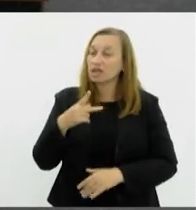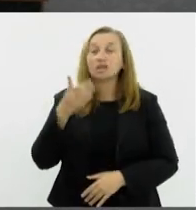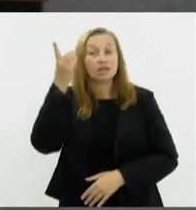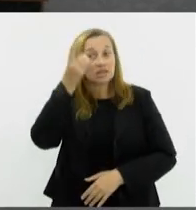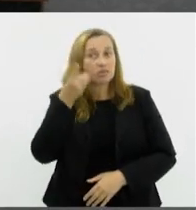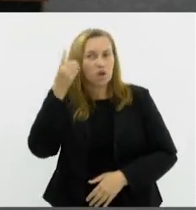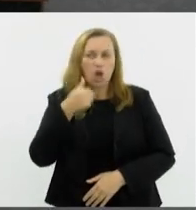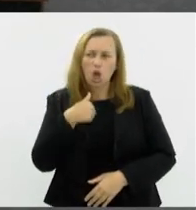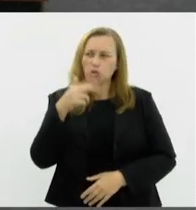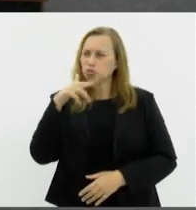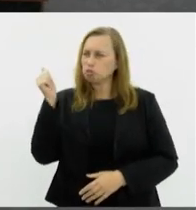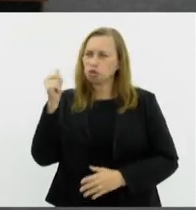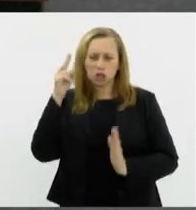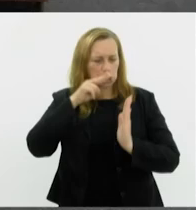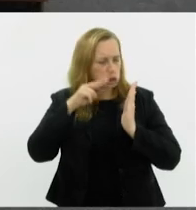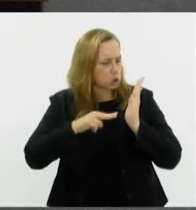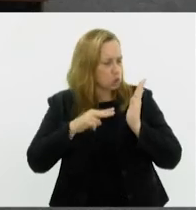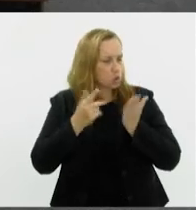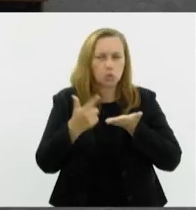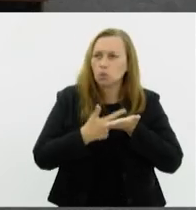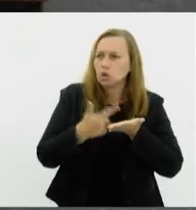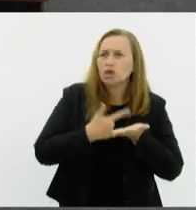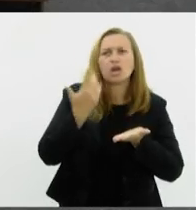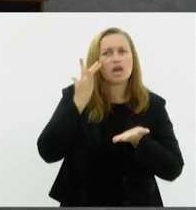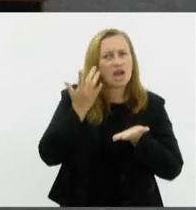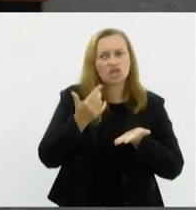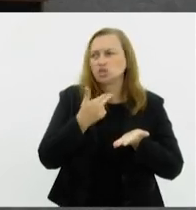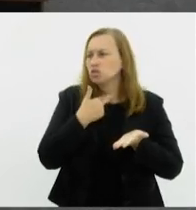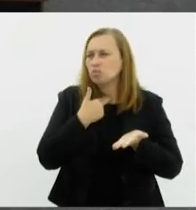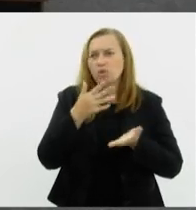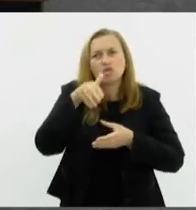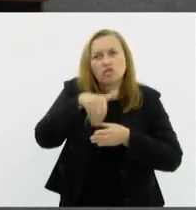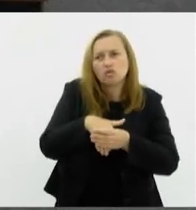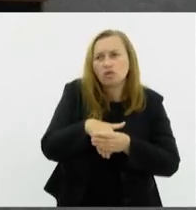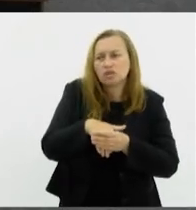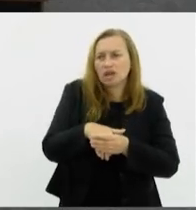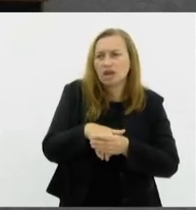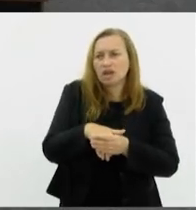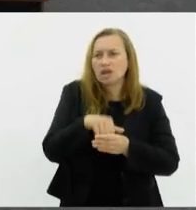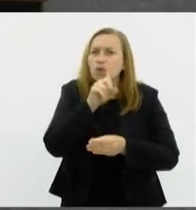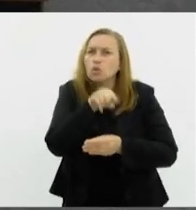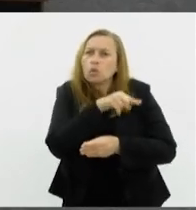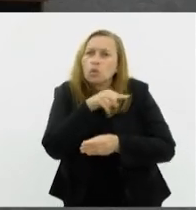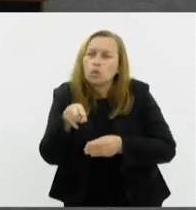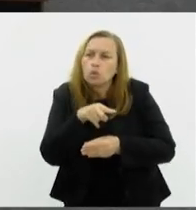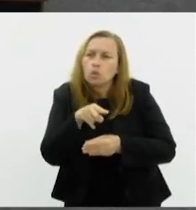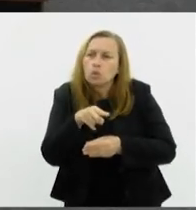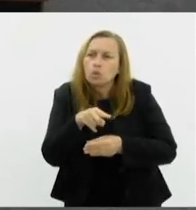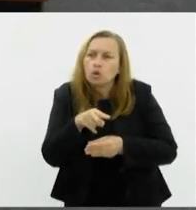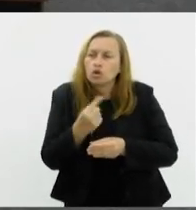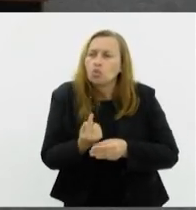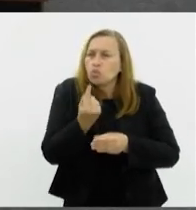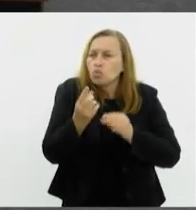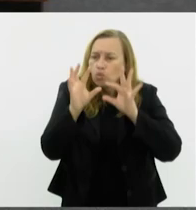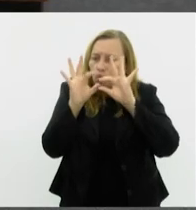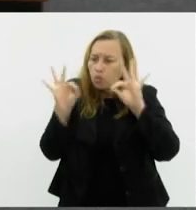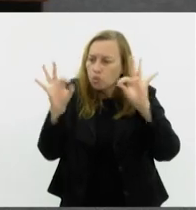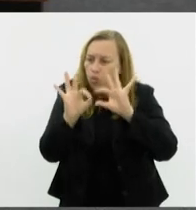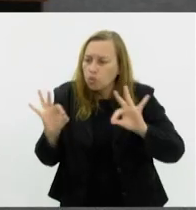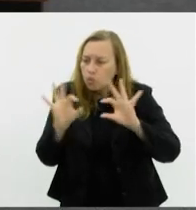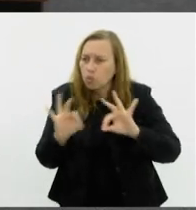eu nunca li esse livro, e acho que a gente não pode votar uma censura através de um trecho de um